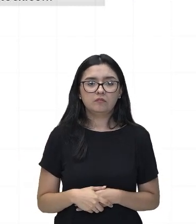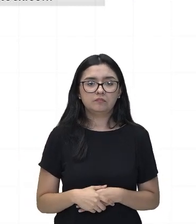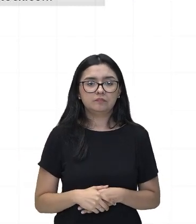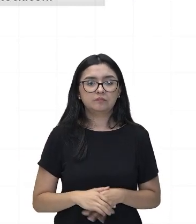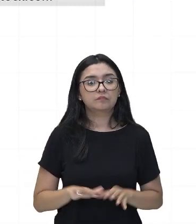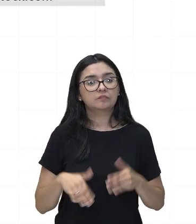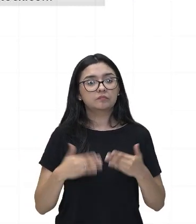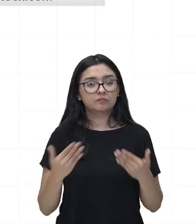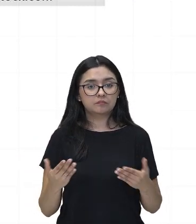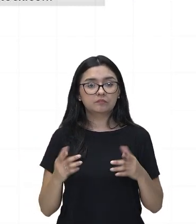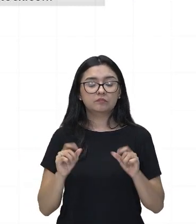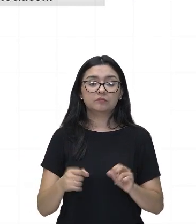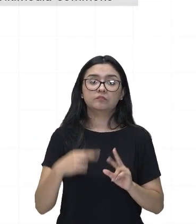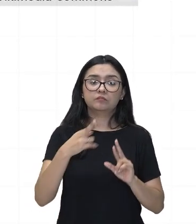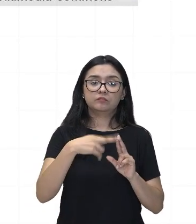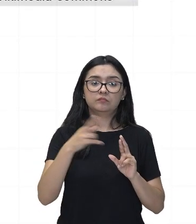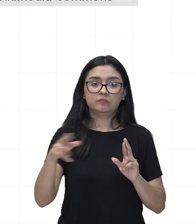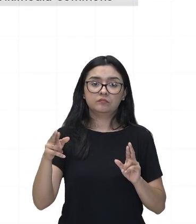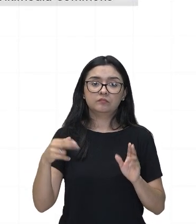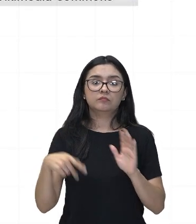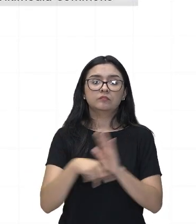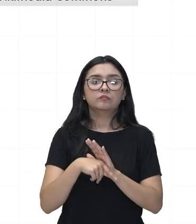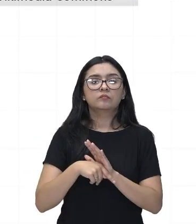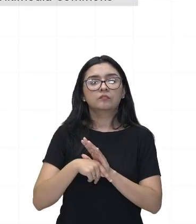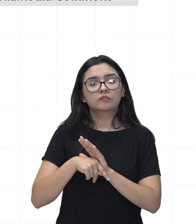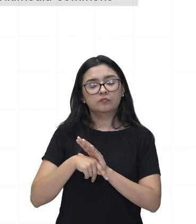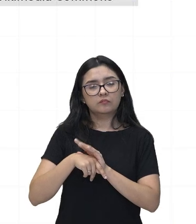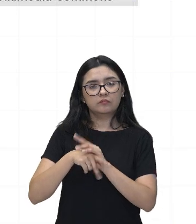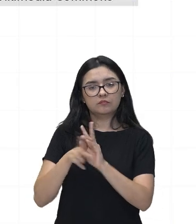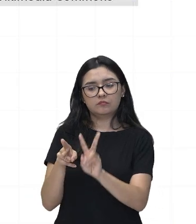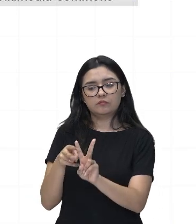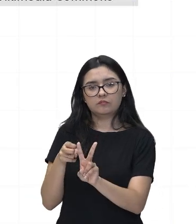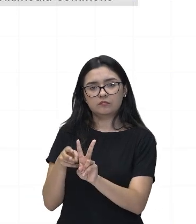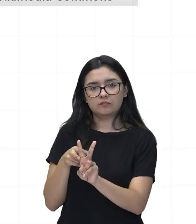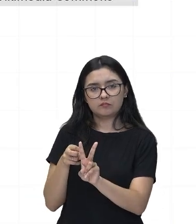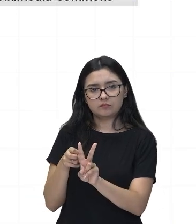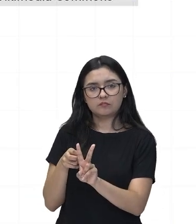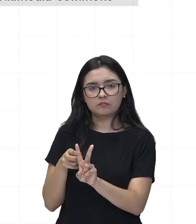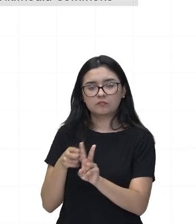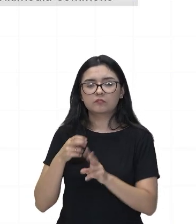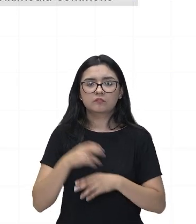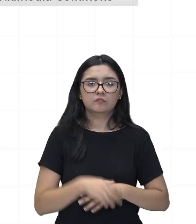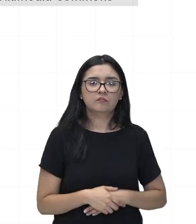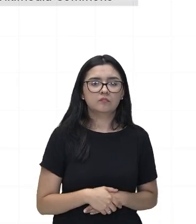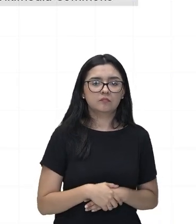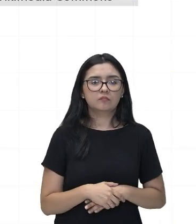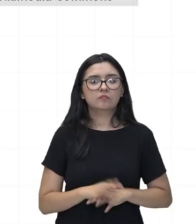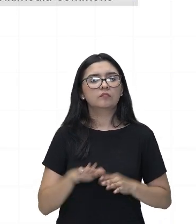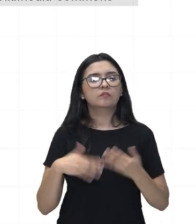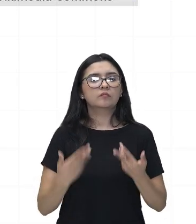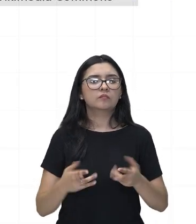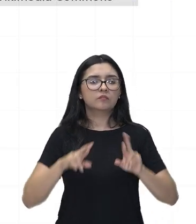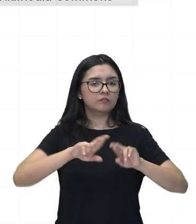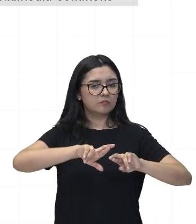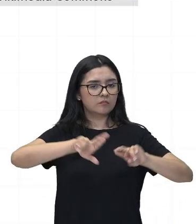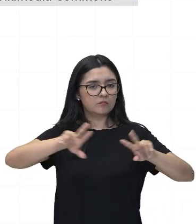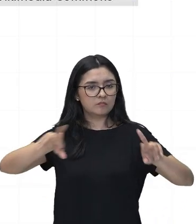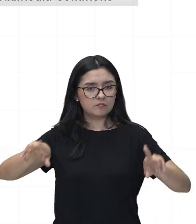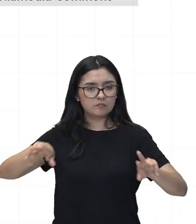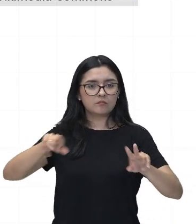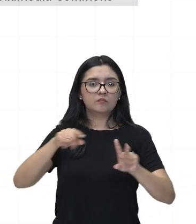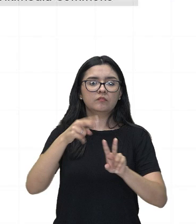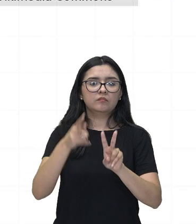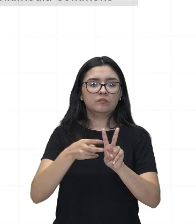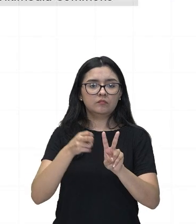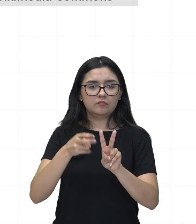Já nas religiões de matriz indígena ou simplesmente religiões indígenas, as diferentes religiões dos diversos